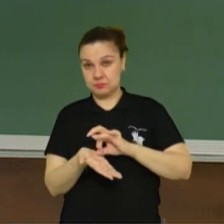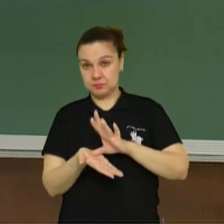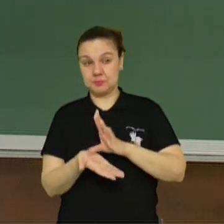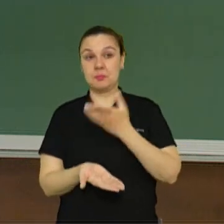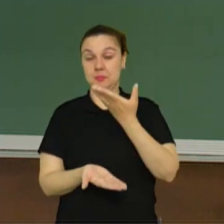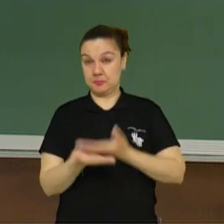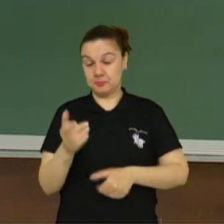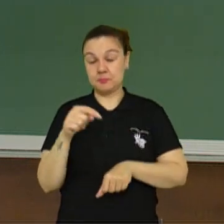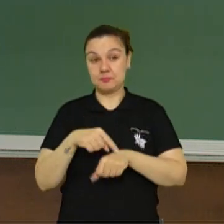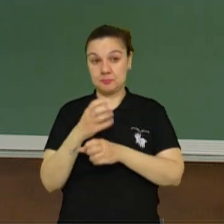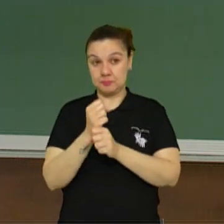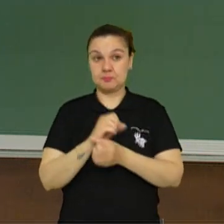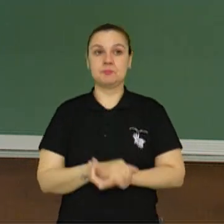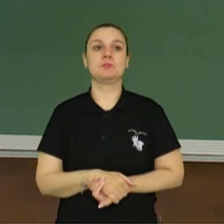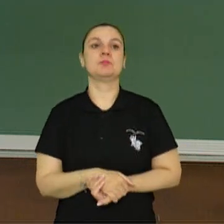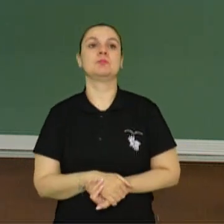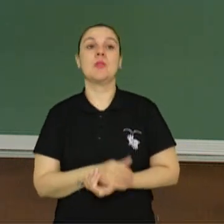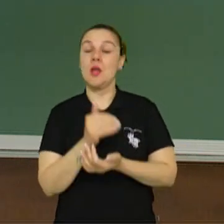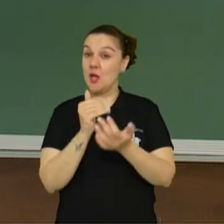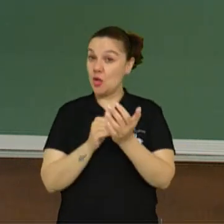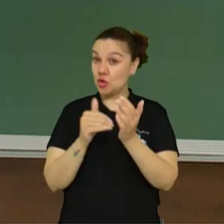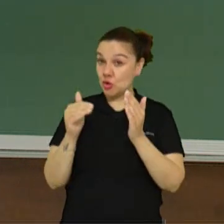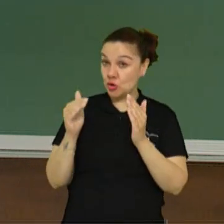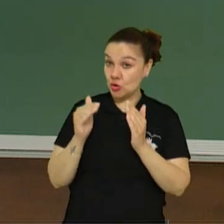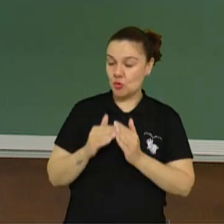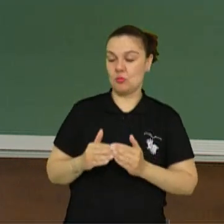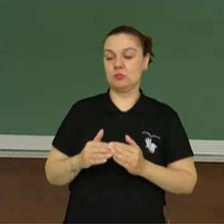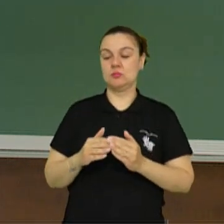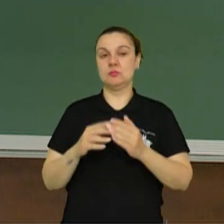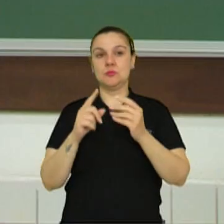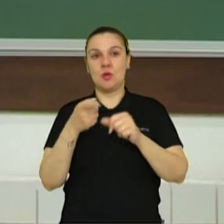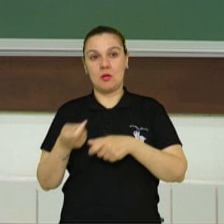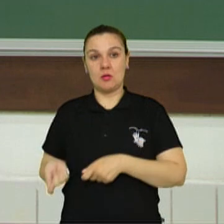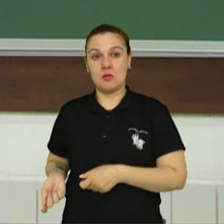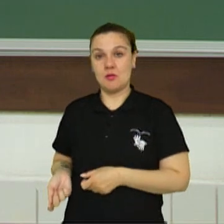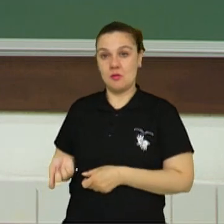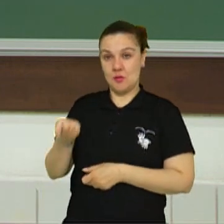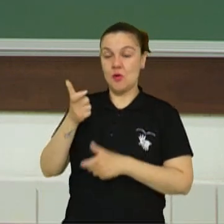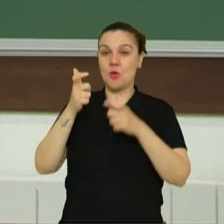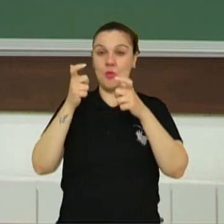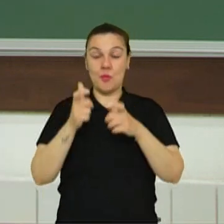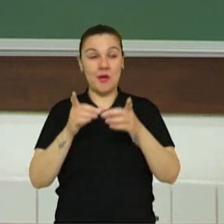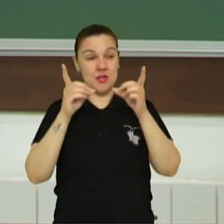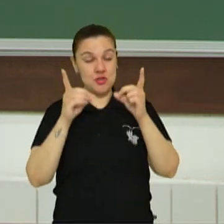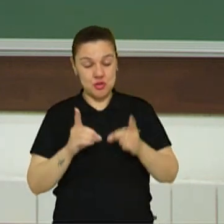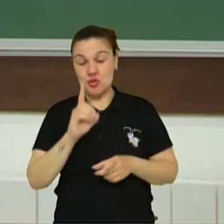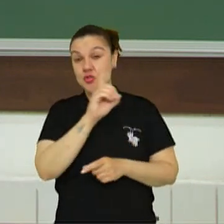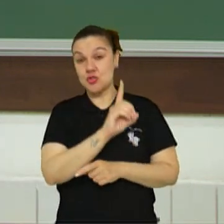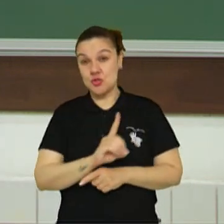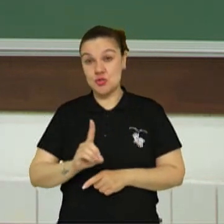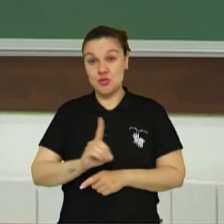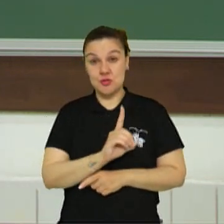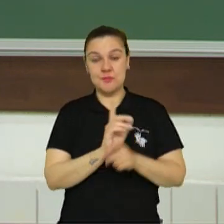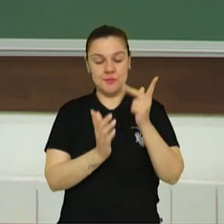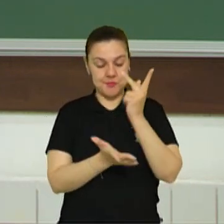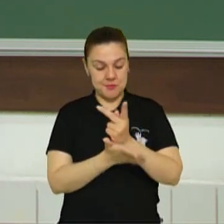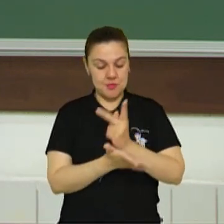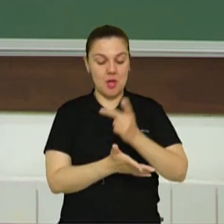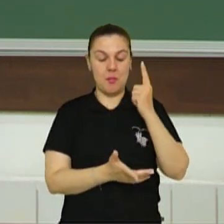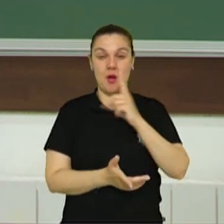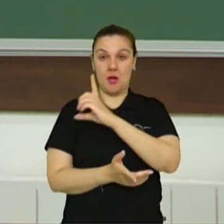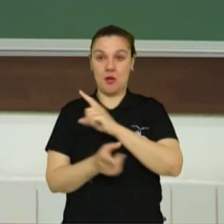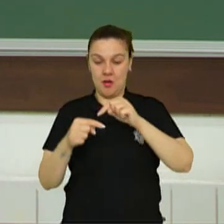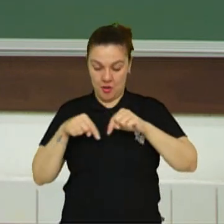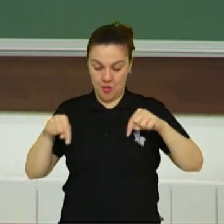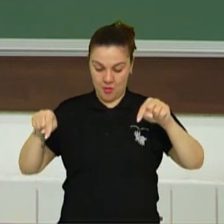perca pontos. Em todos os games, o saque é iniciado do lado direito, todo início de game o saque começa do lado direito